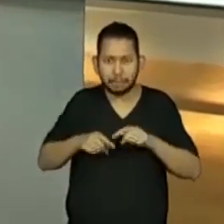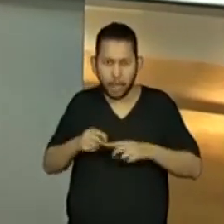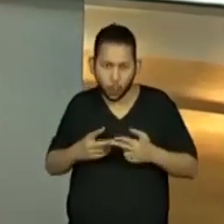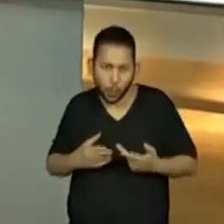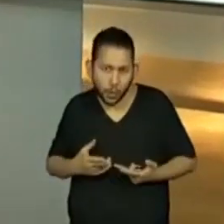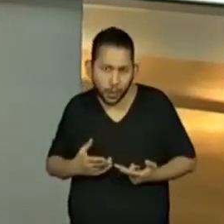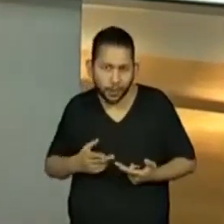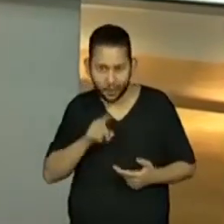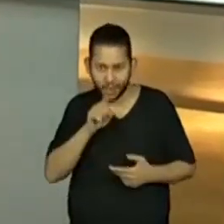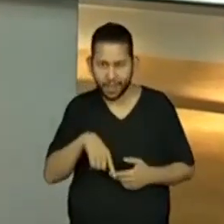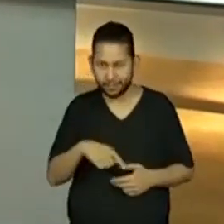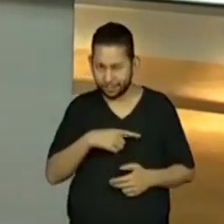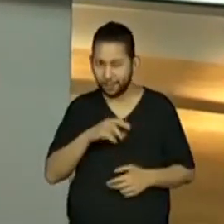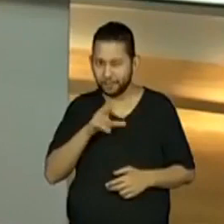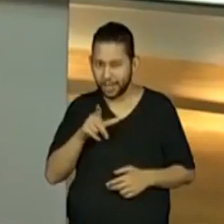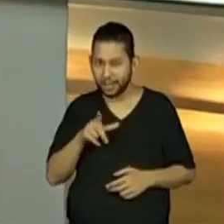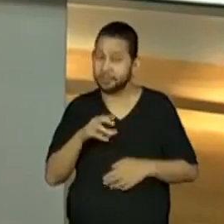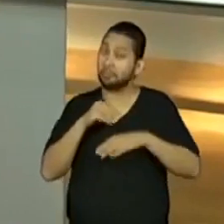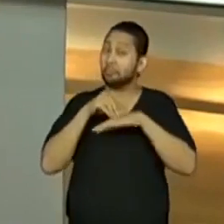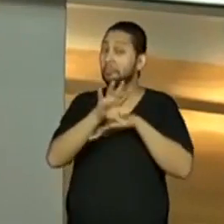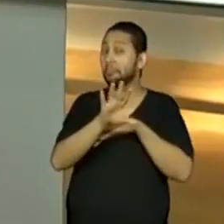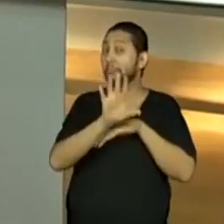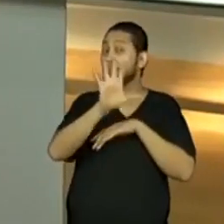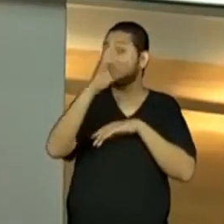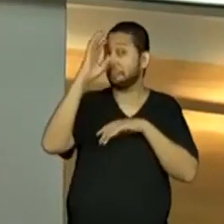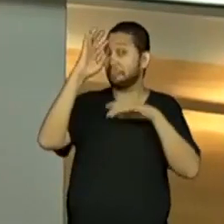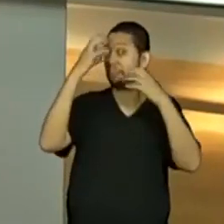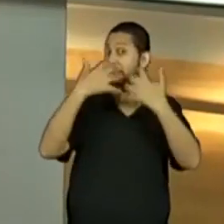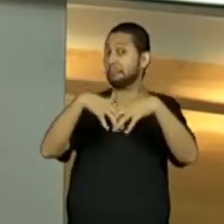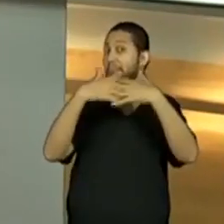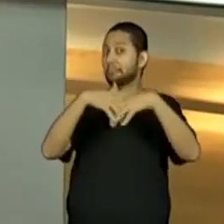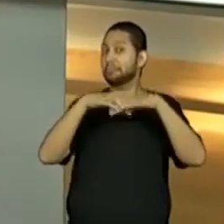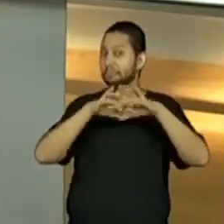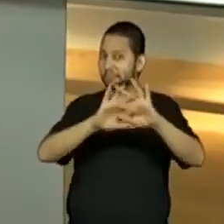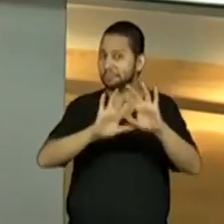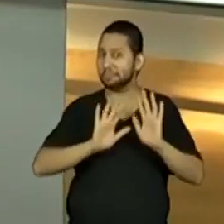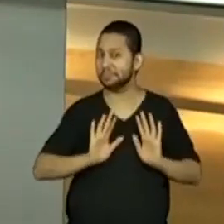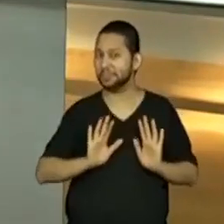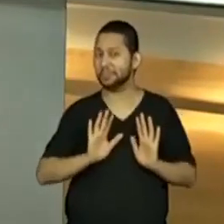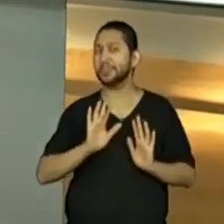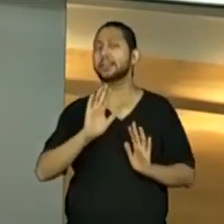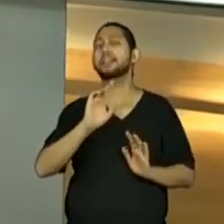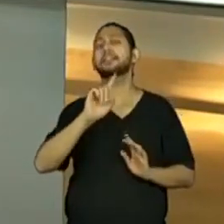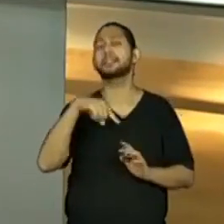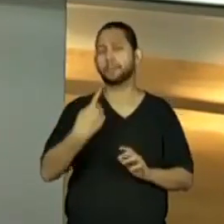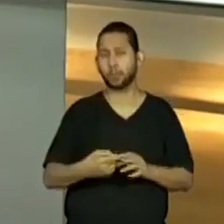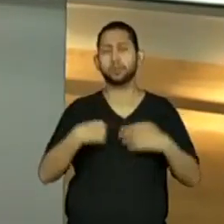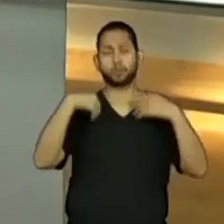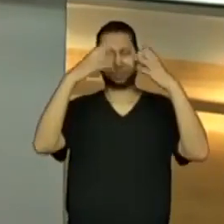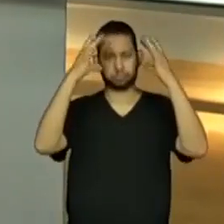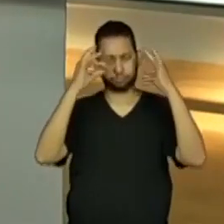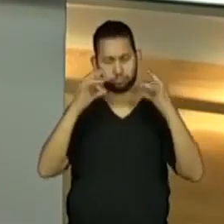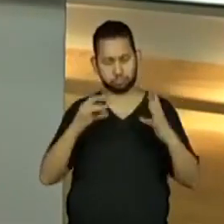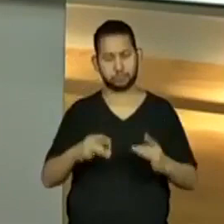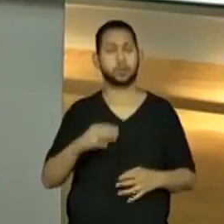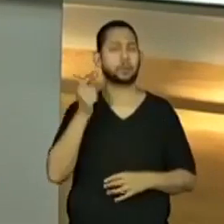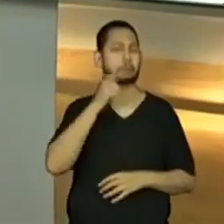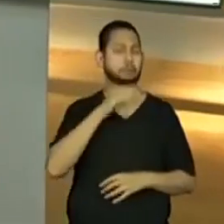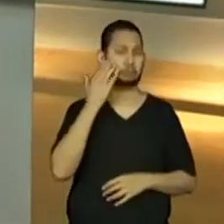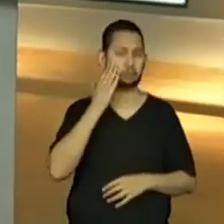material? Então, esse questionamento vocês mantenham aí com vocês, que já vocês vão entender essa